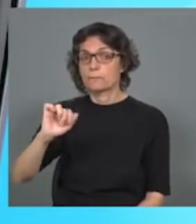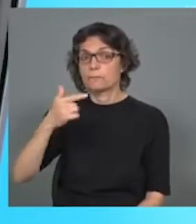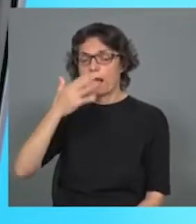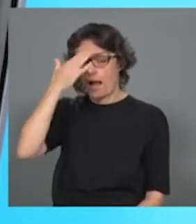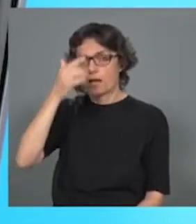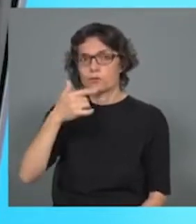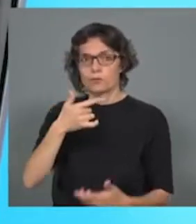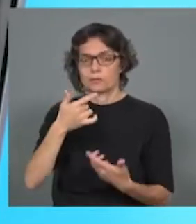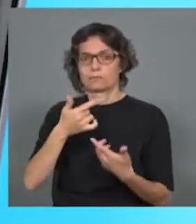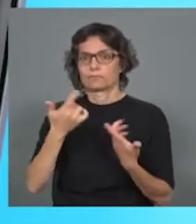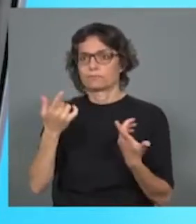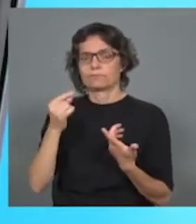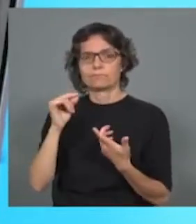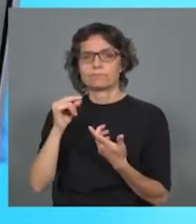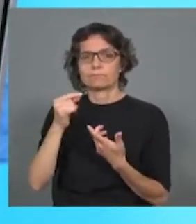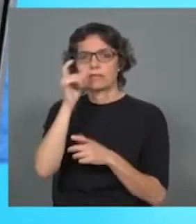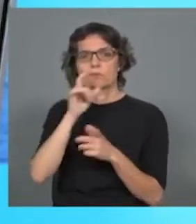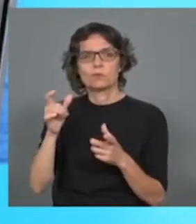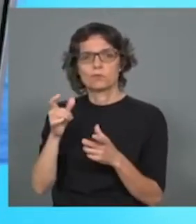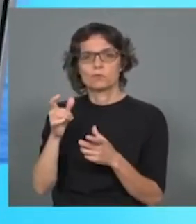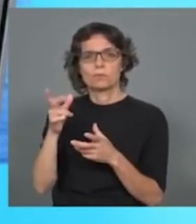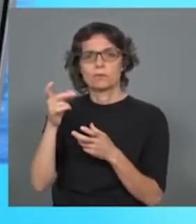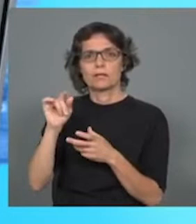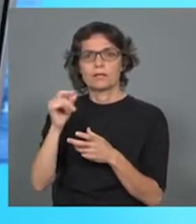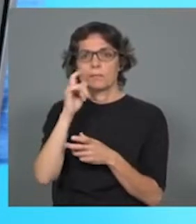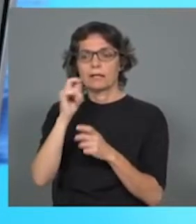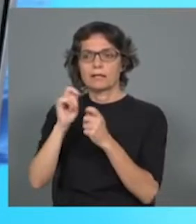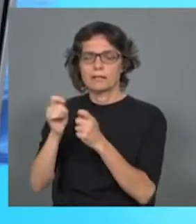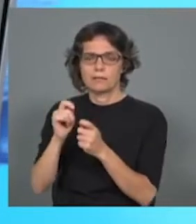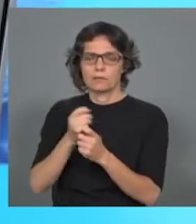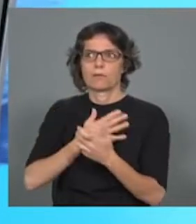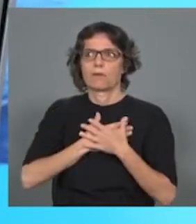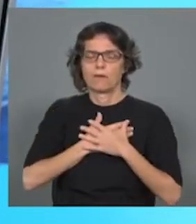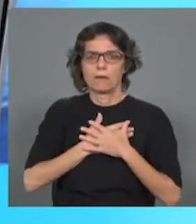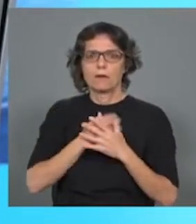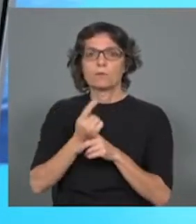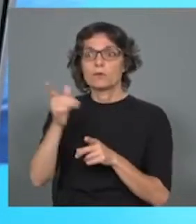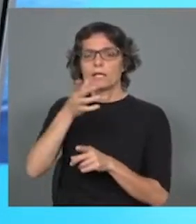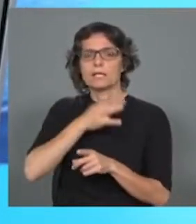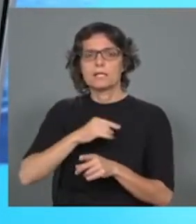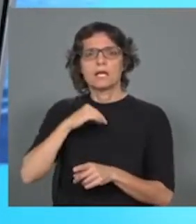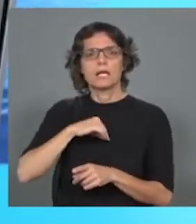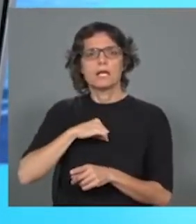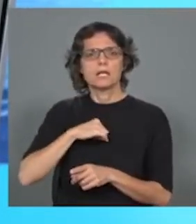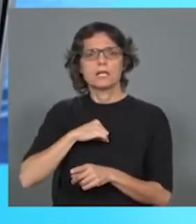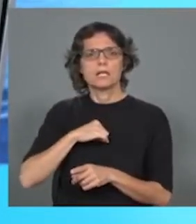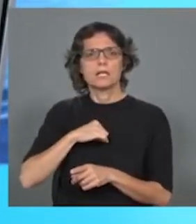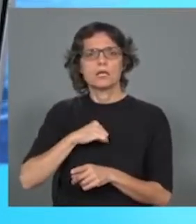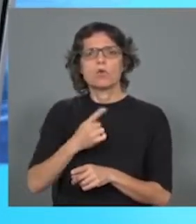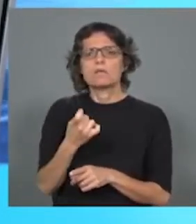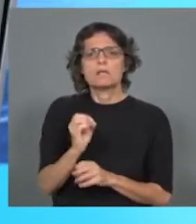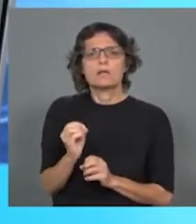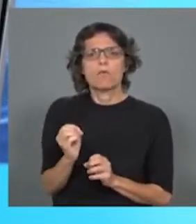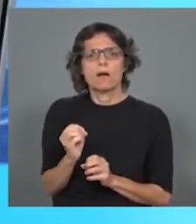coração também até das próprias protagonistas da ação da rádio, em que ele dizia que eu não sofro de necessidades, eu não tenho